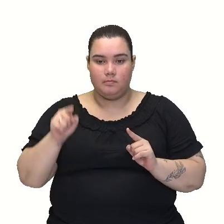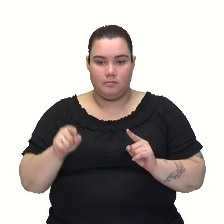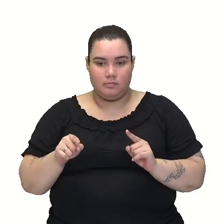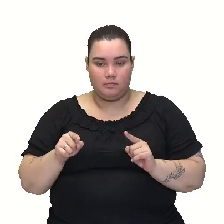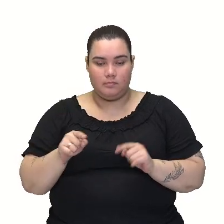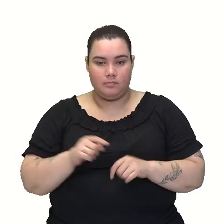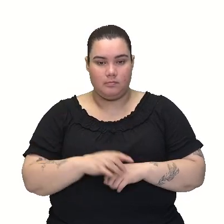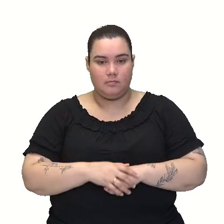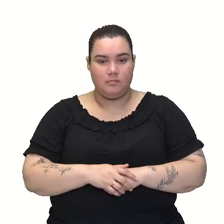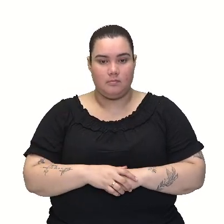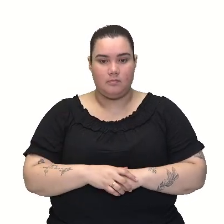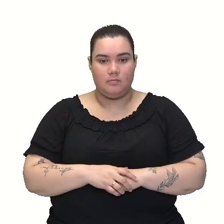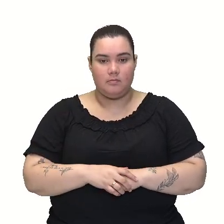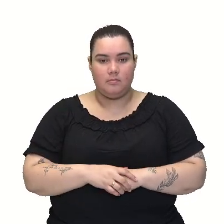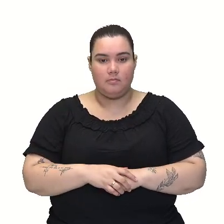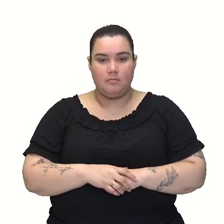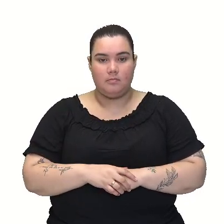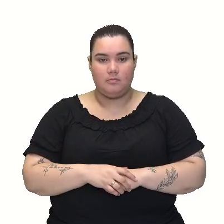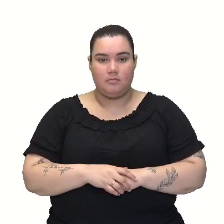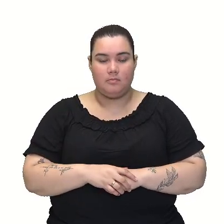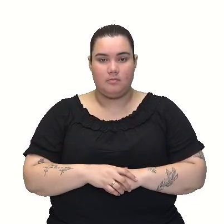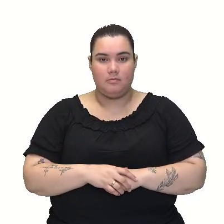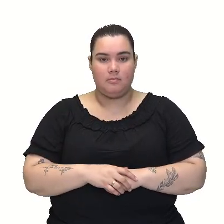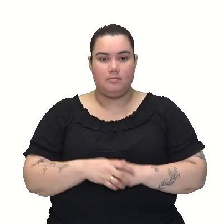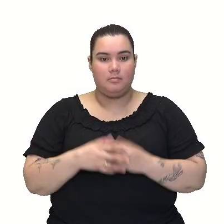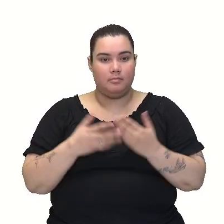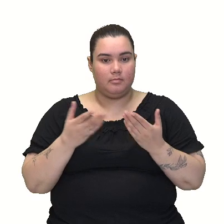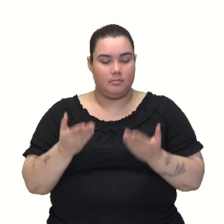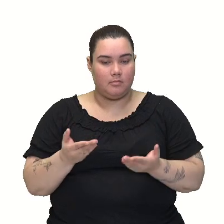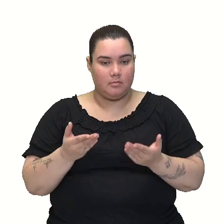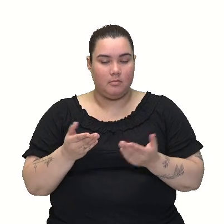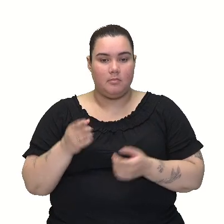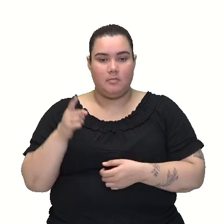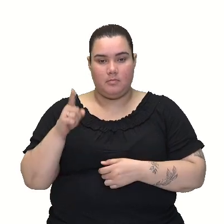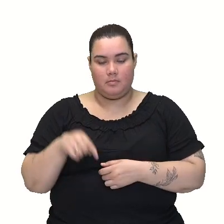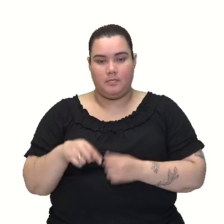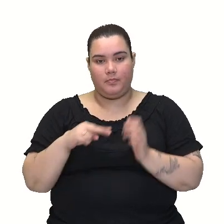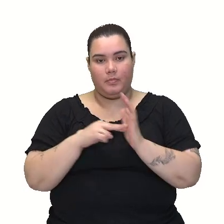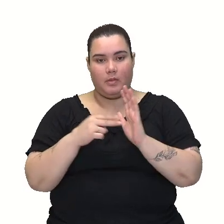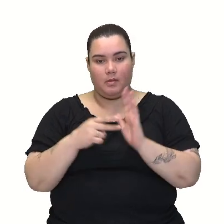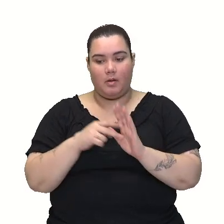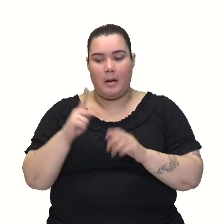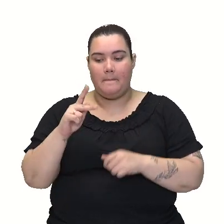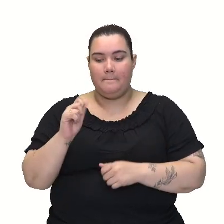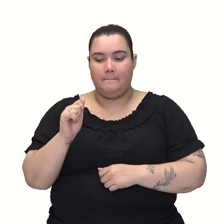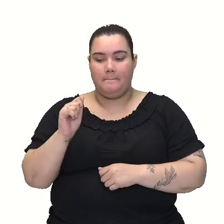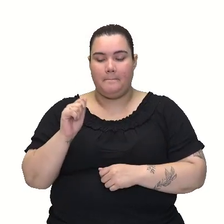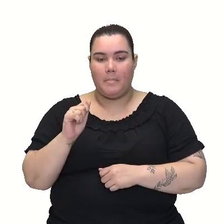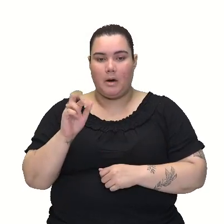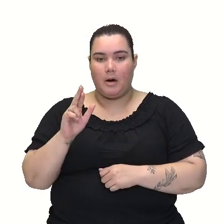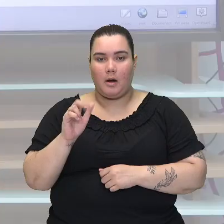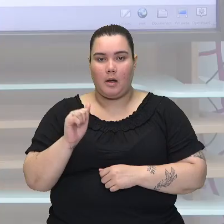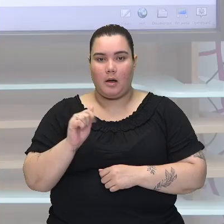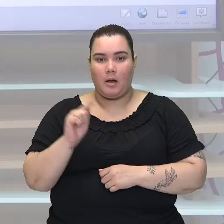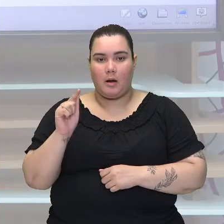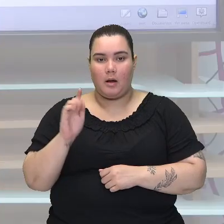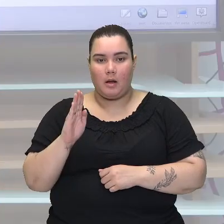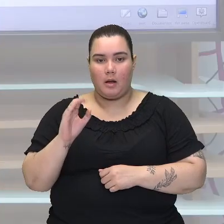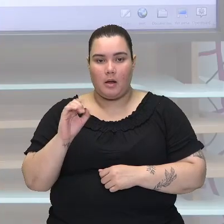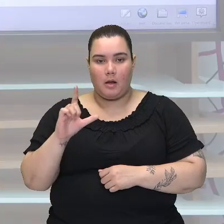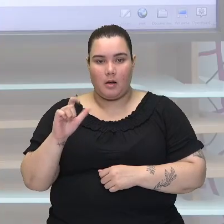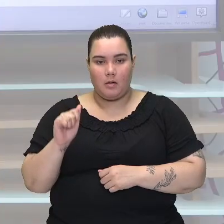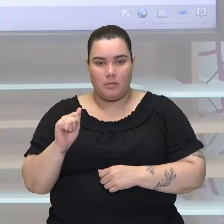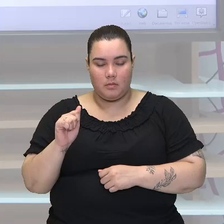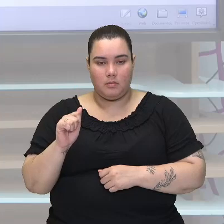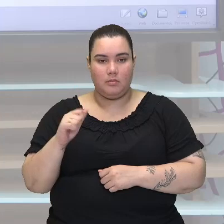baixo. Tudo bem? Então, isso é a parábola, tá? Nós temos